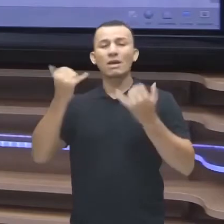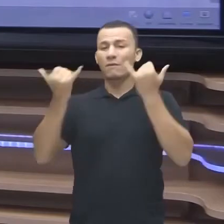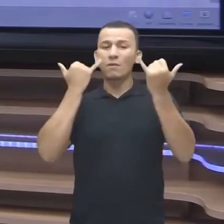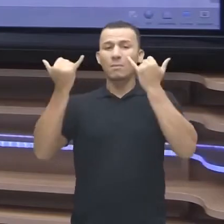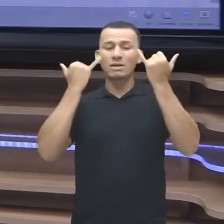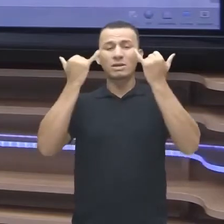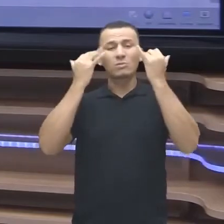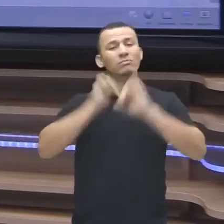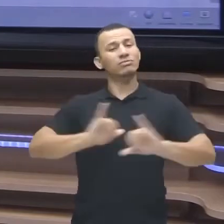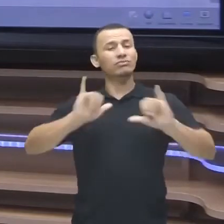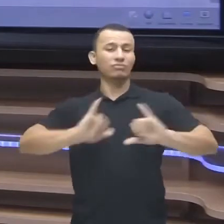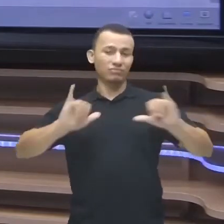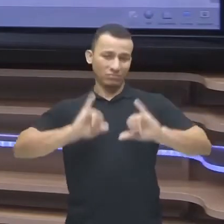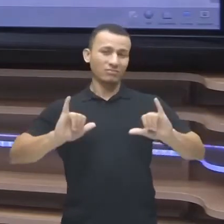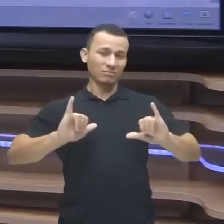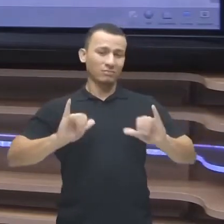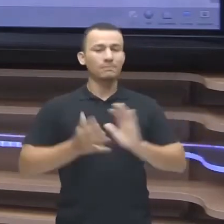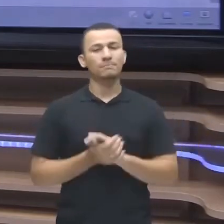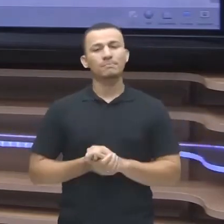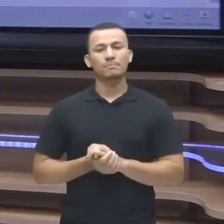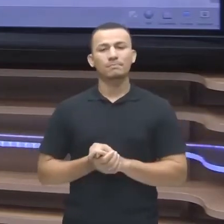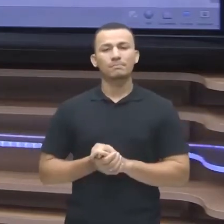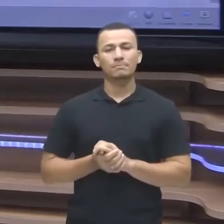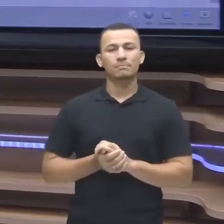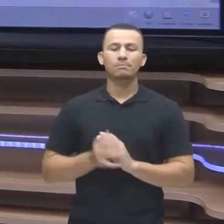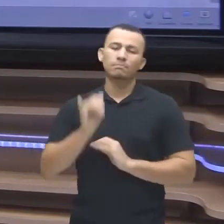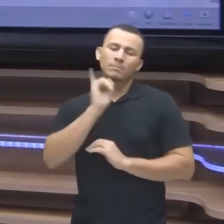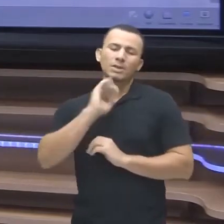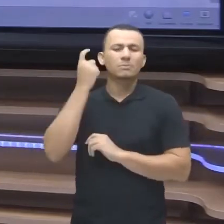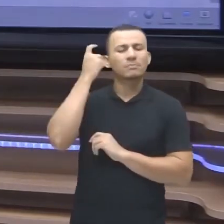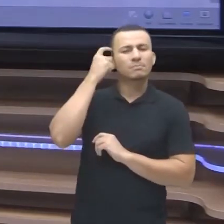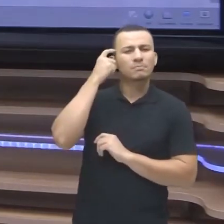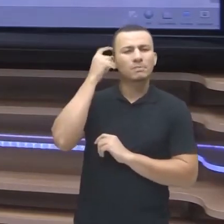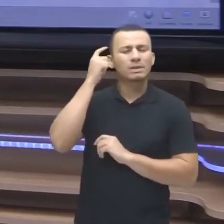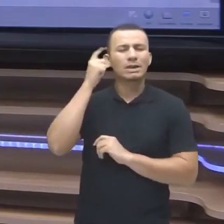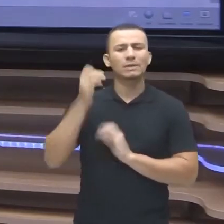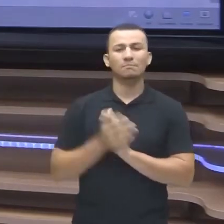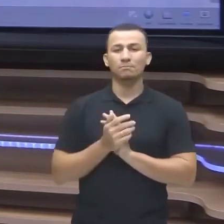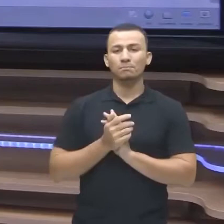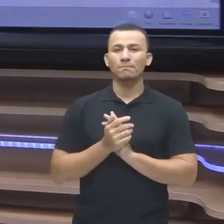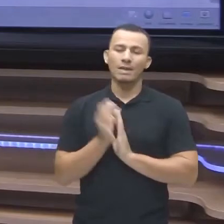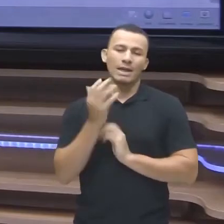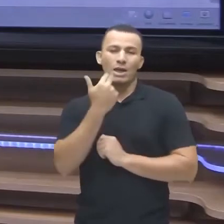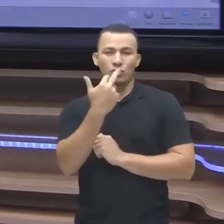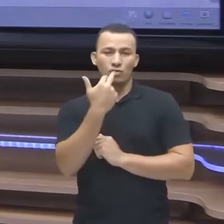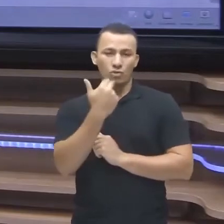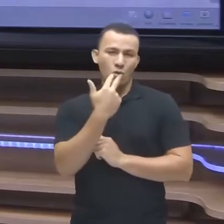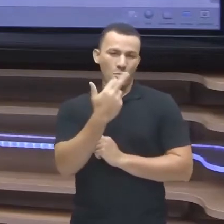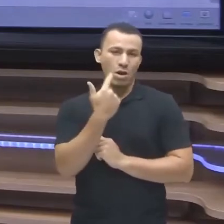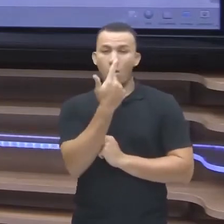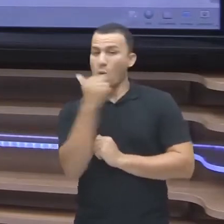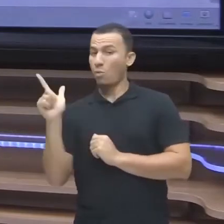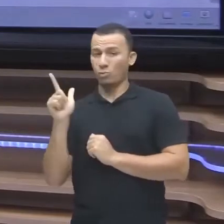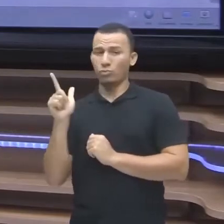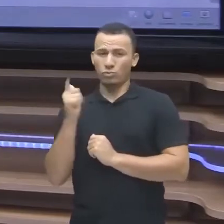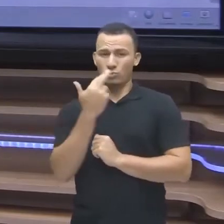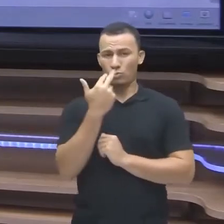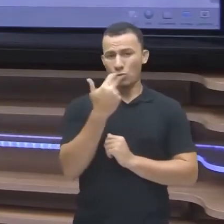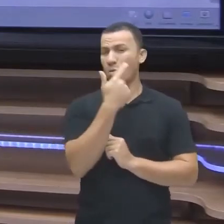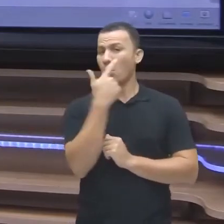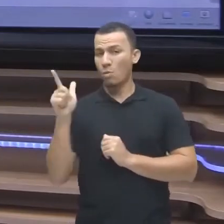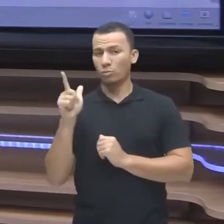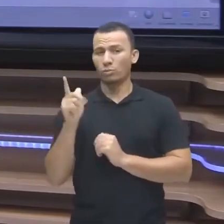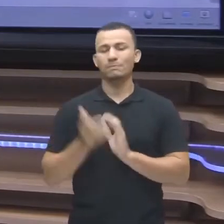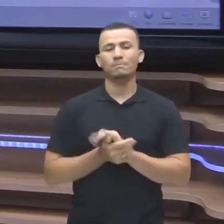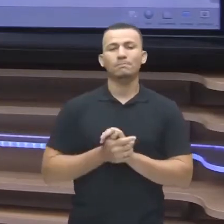Vamos pensar que eu fizesse isso falando numa língua diferente, que eu ia dizer que era um código diferente. Eu estou